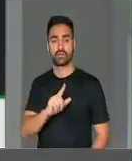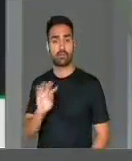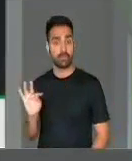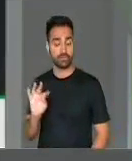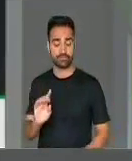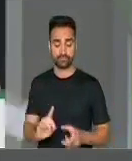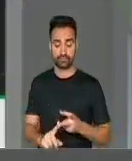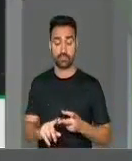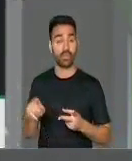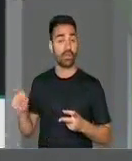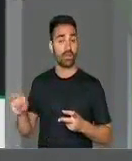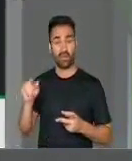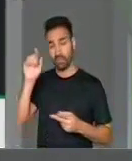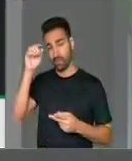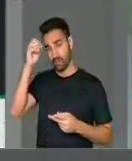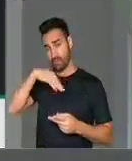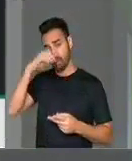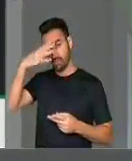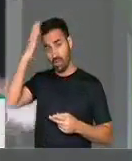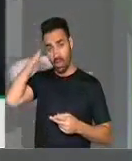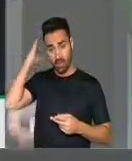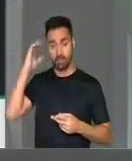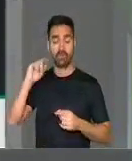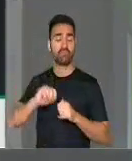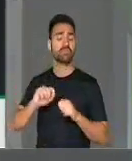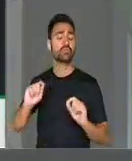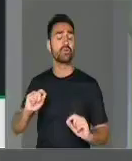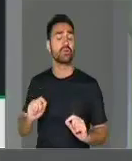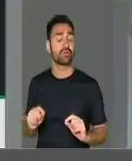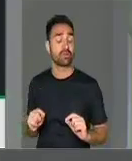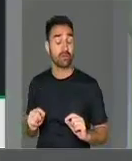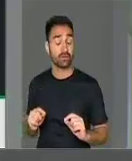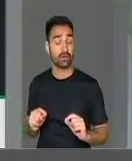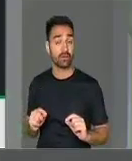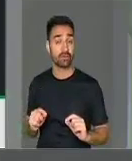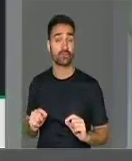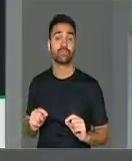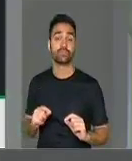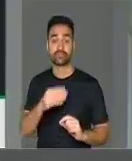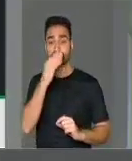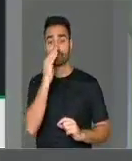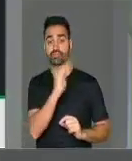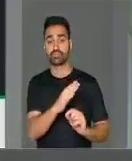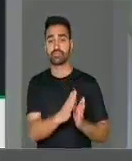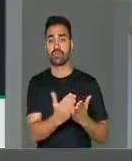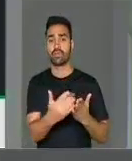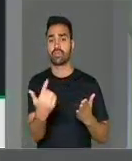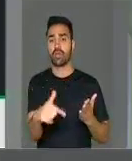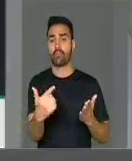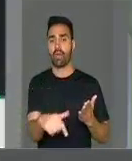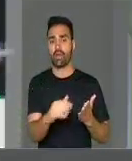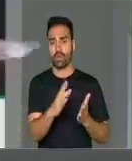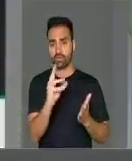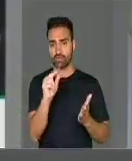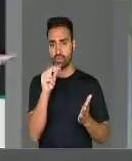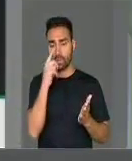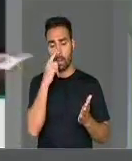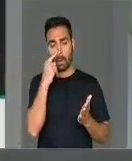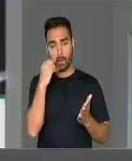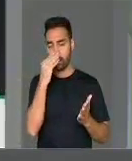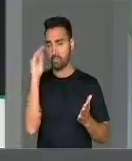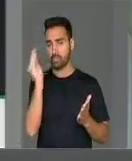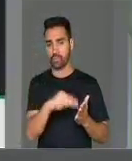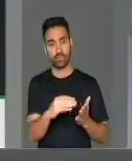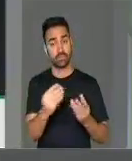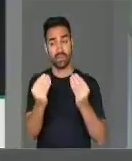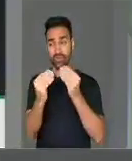esse mesmo governo que rasgou aqui, nesta casa, a carteira de trabalho, prejudicando milhões e